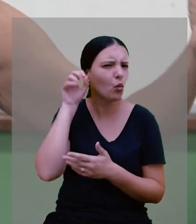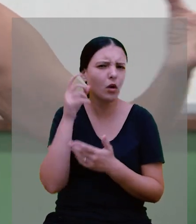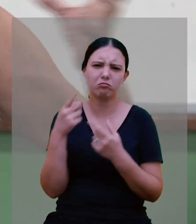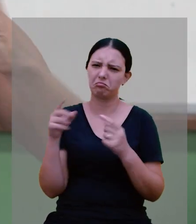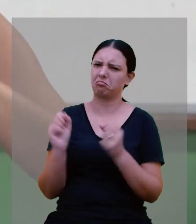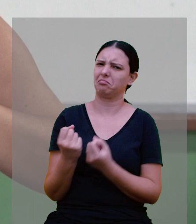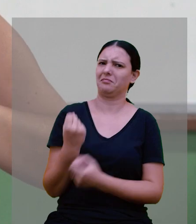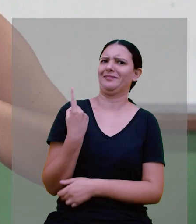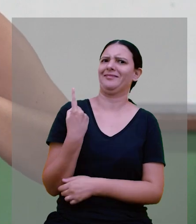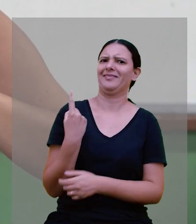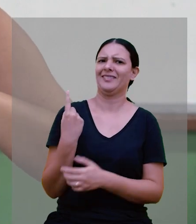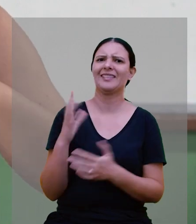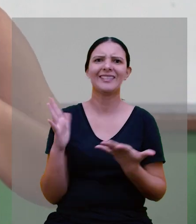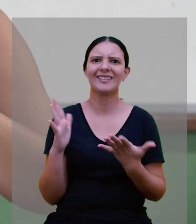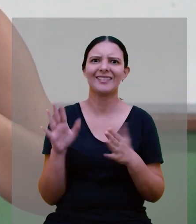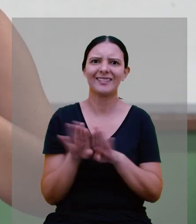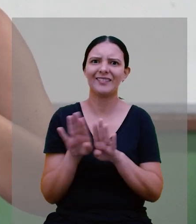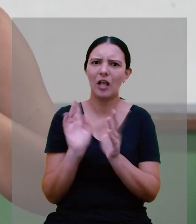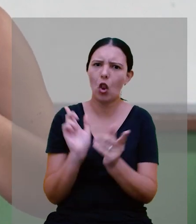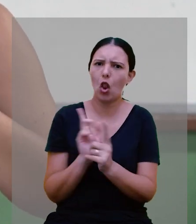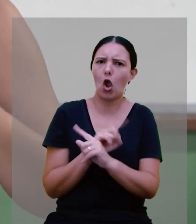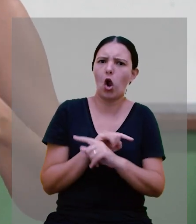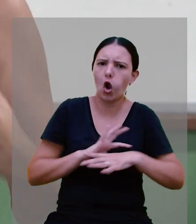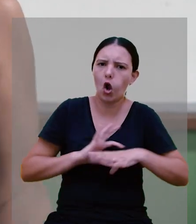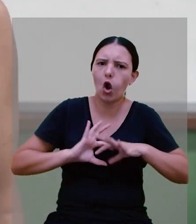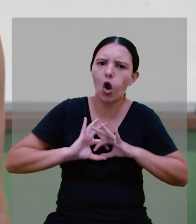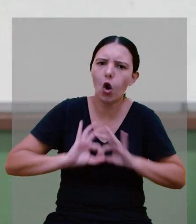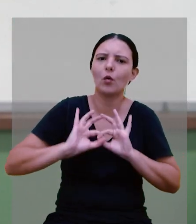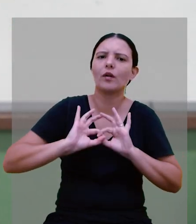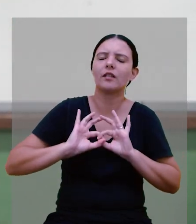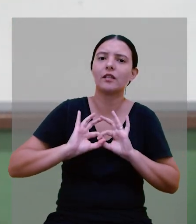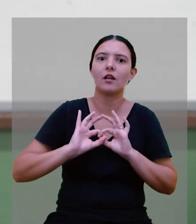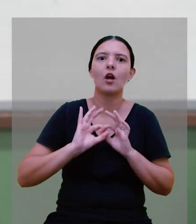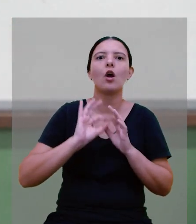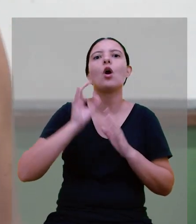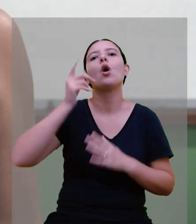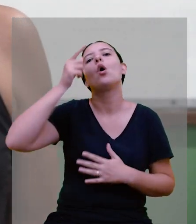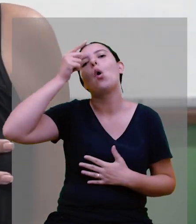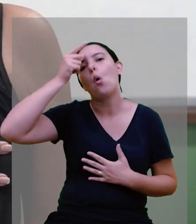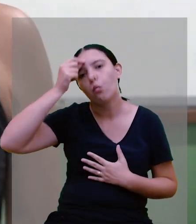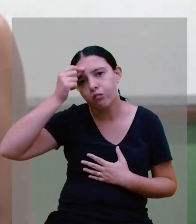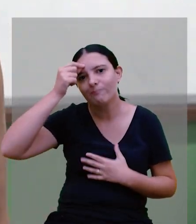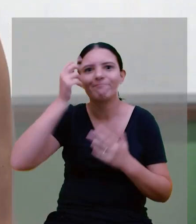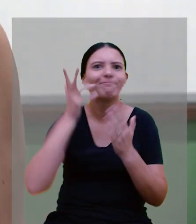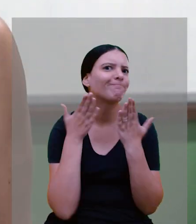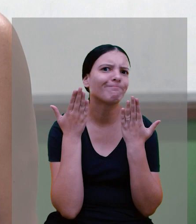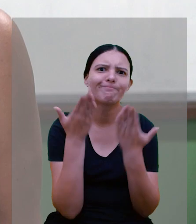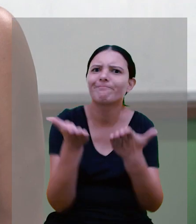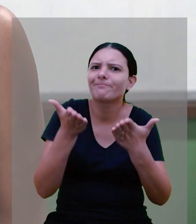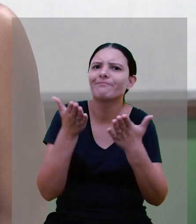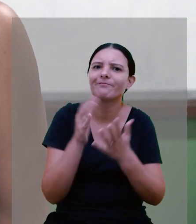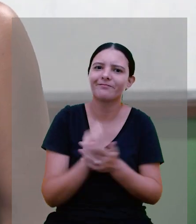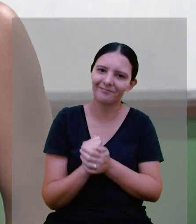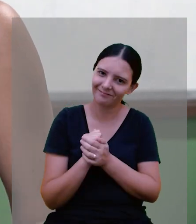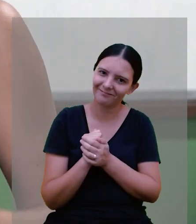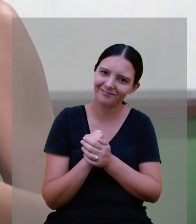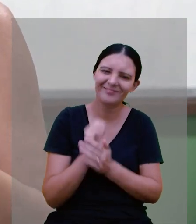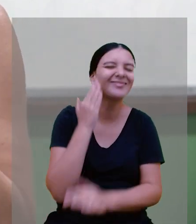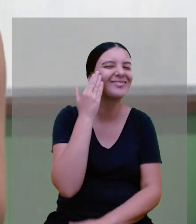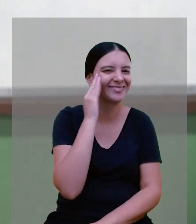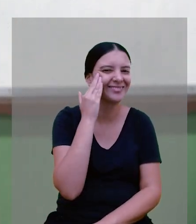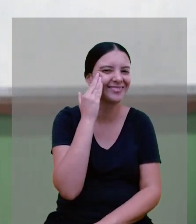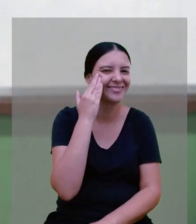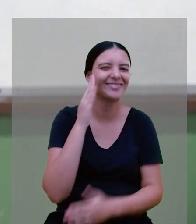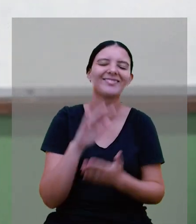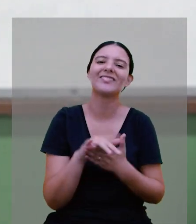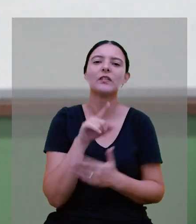que junta aquelas coisas opostas que estão dentro da gente, e a gente fala, ufa, é isso. Entende?